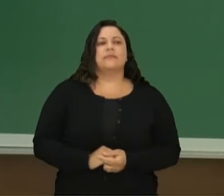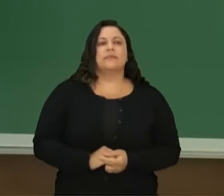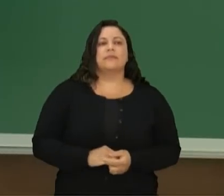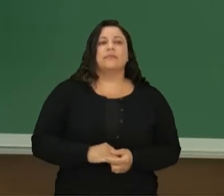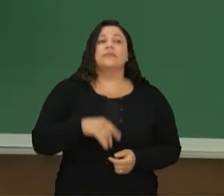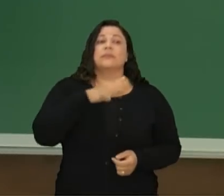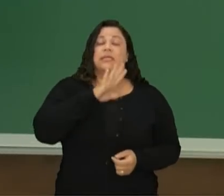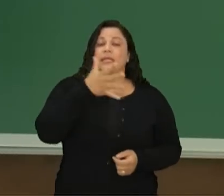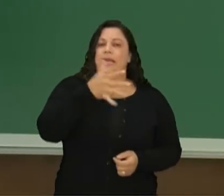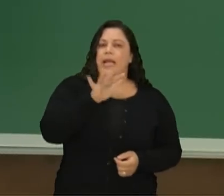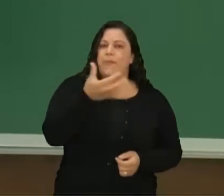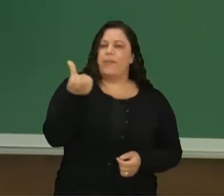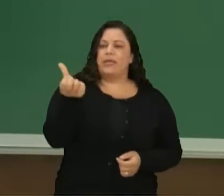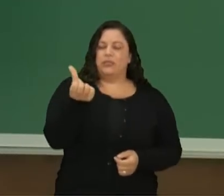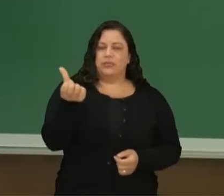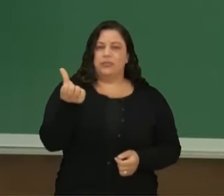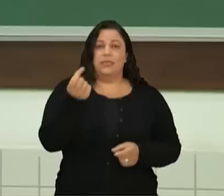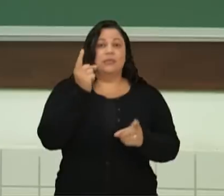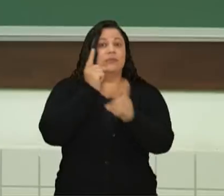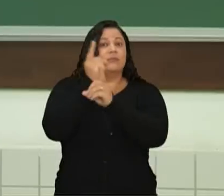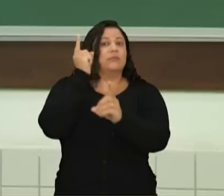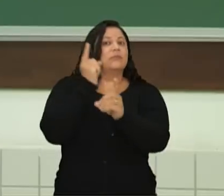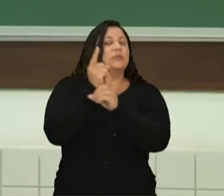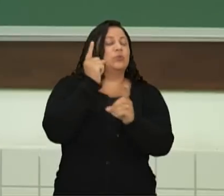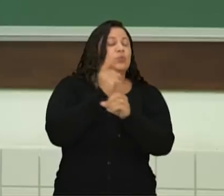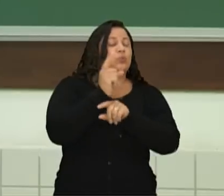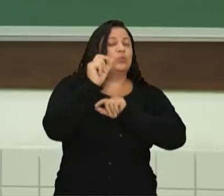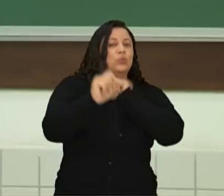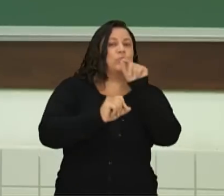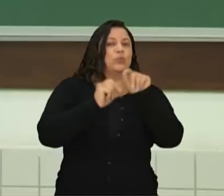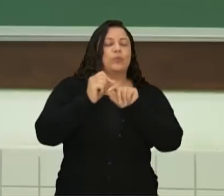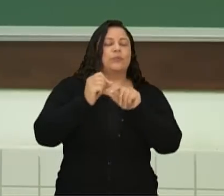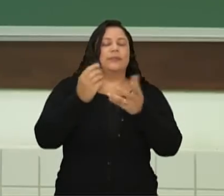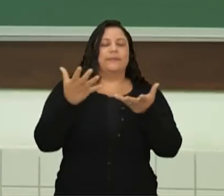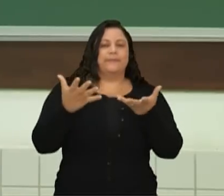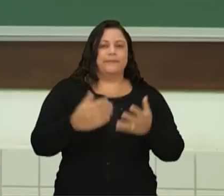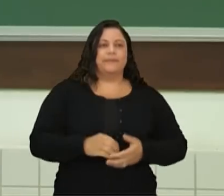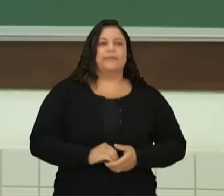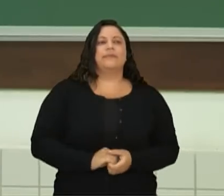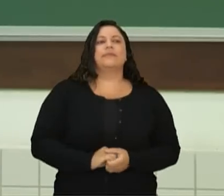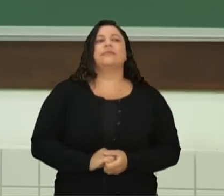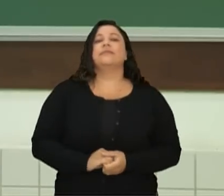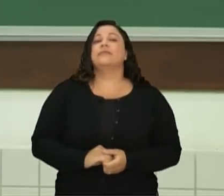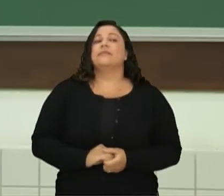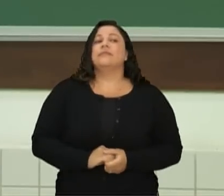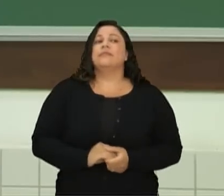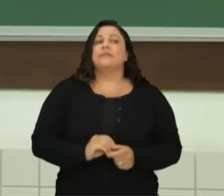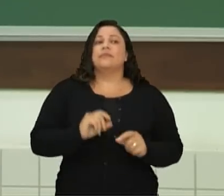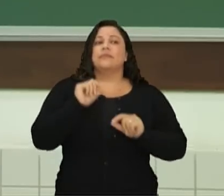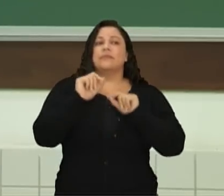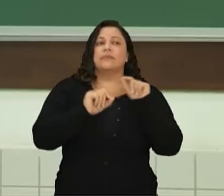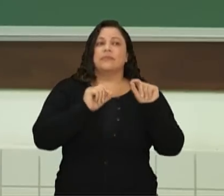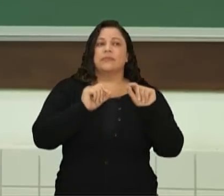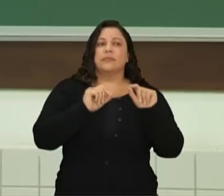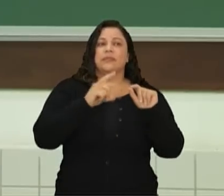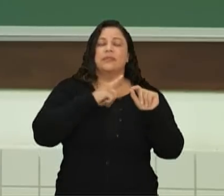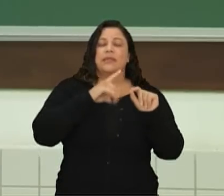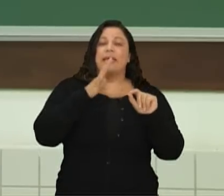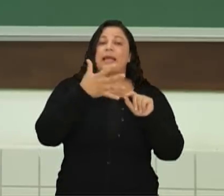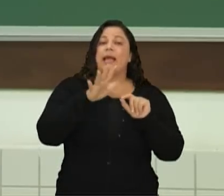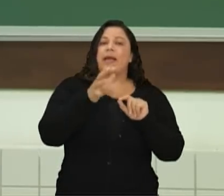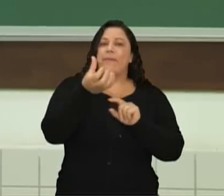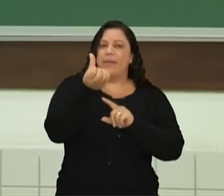tenho a média, mas eu quero descobrir um termo da nossa média. Então, eu tenho a